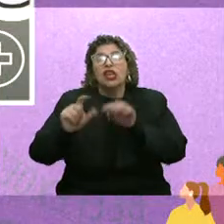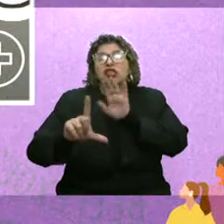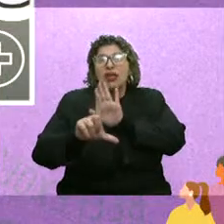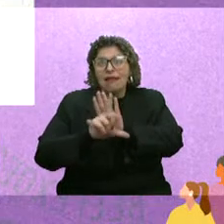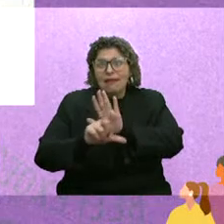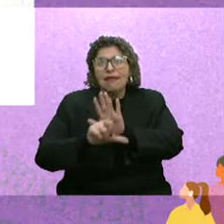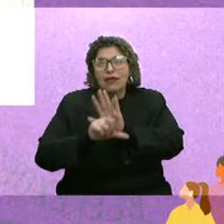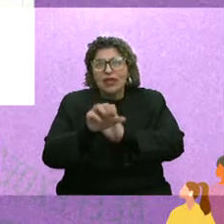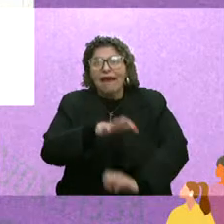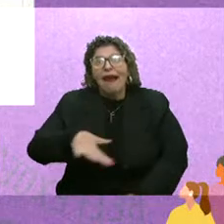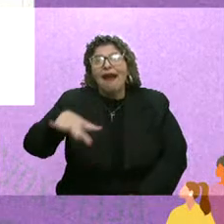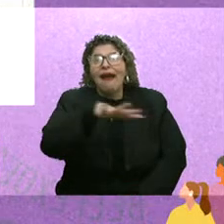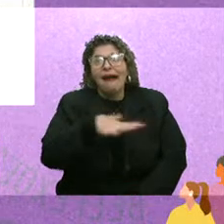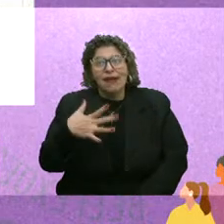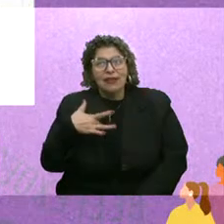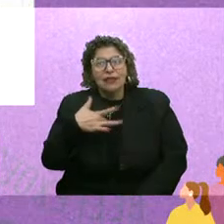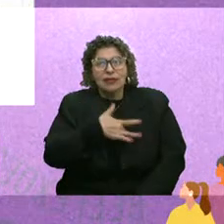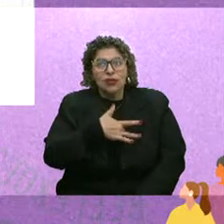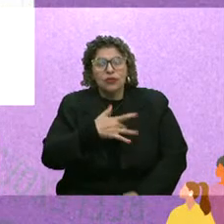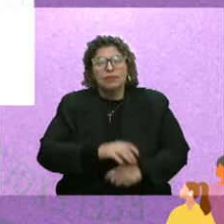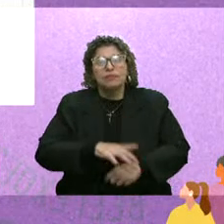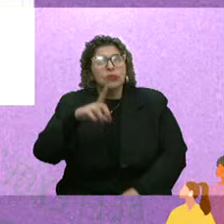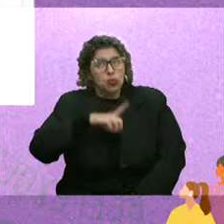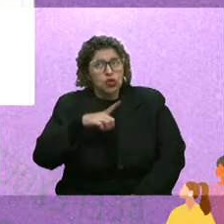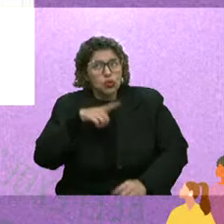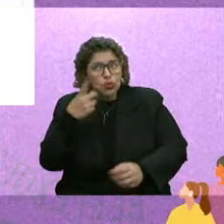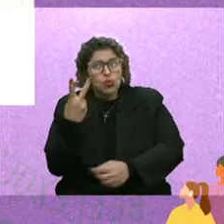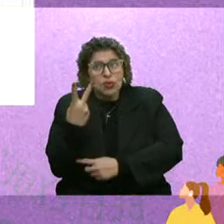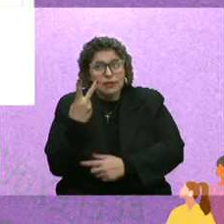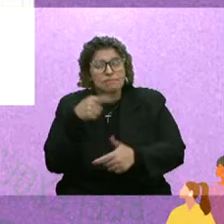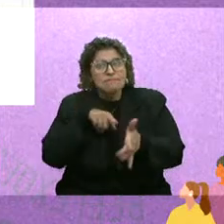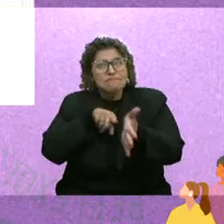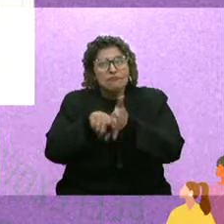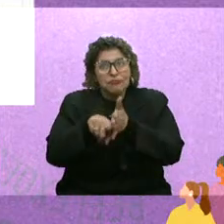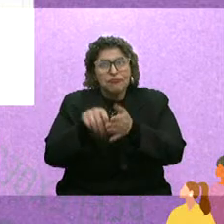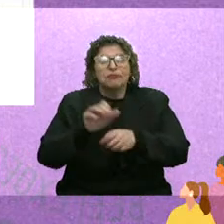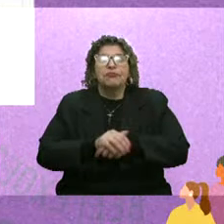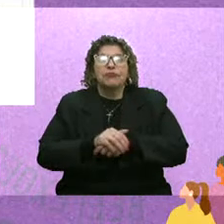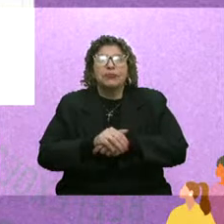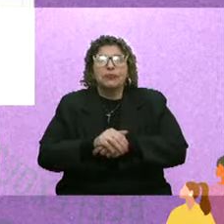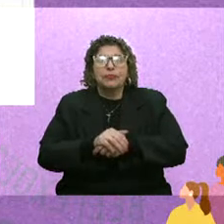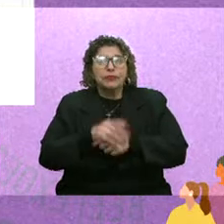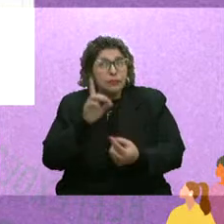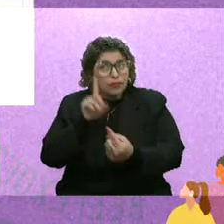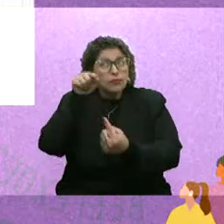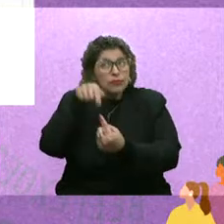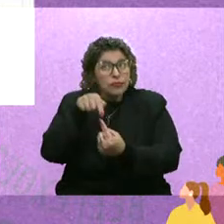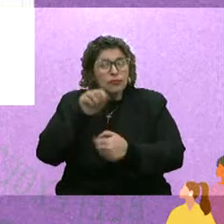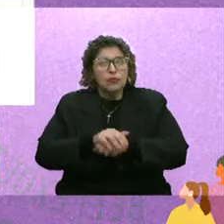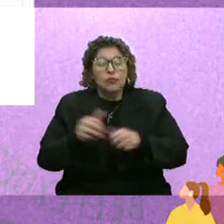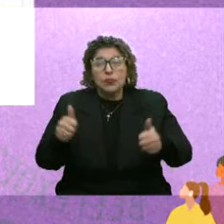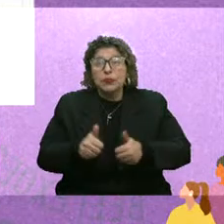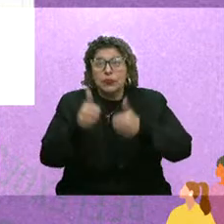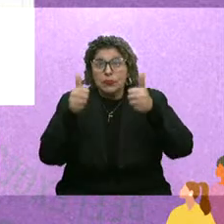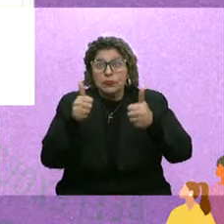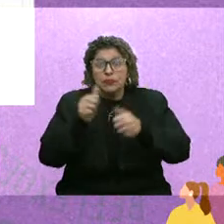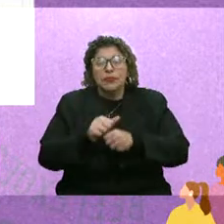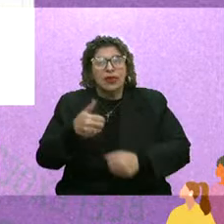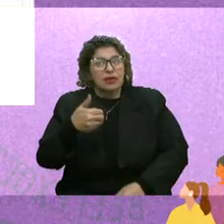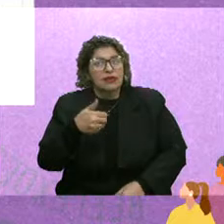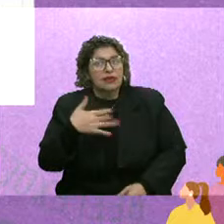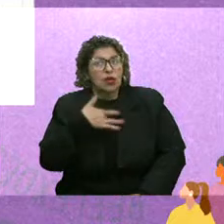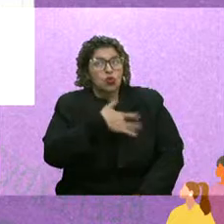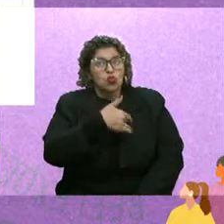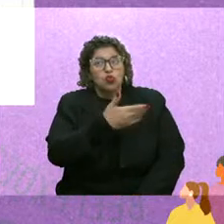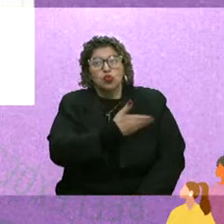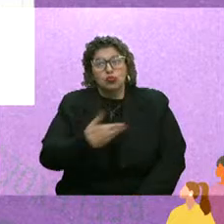legislação para a área da saúde. Nós tínhamos 2 perguntas. Nós queremos aqui a sua indicação para melhorar a saúde pública do